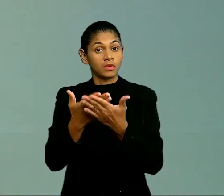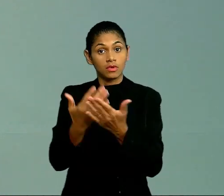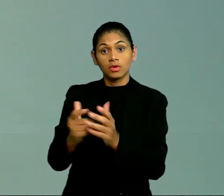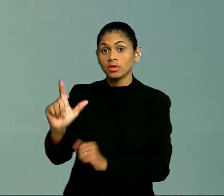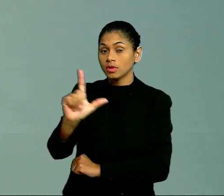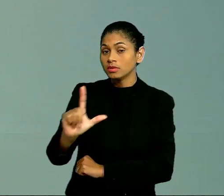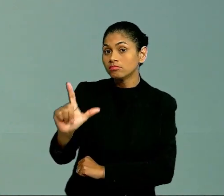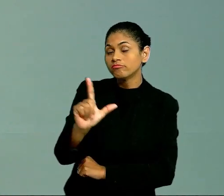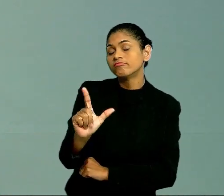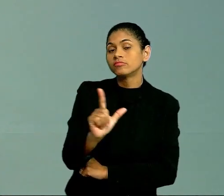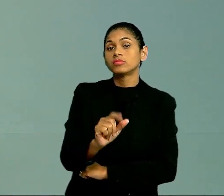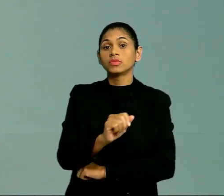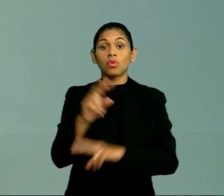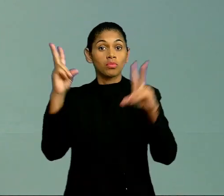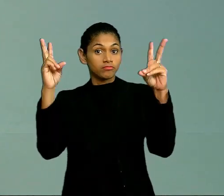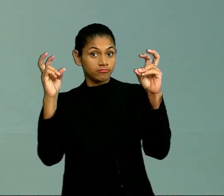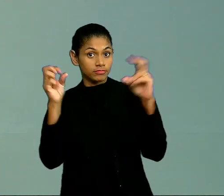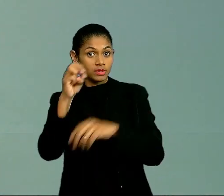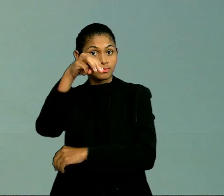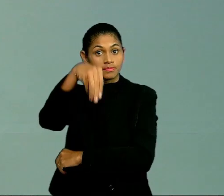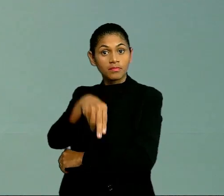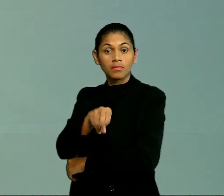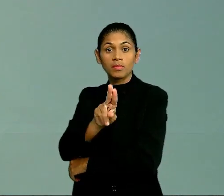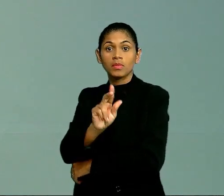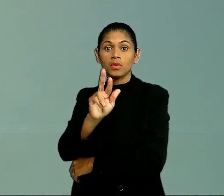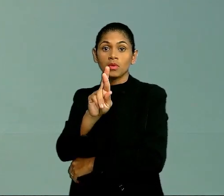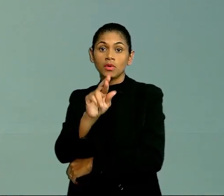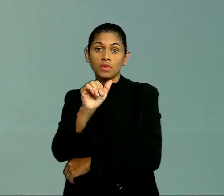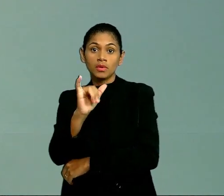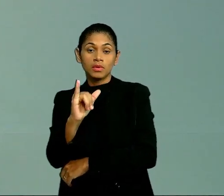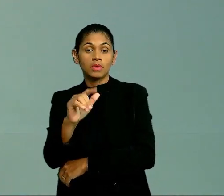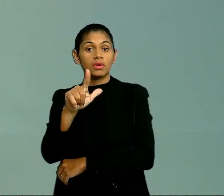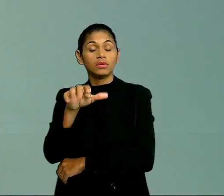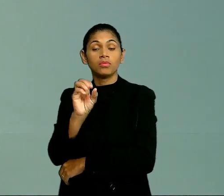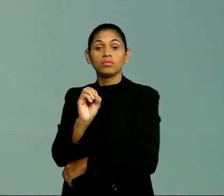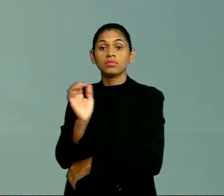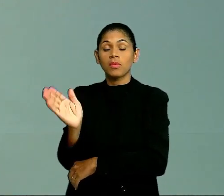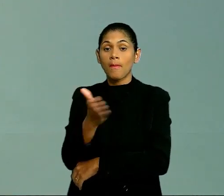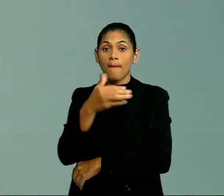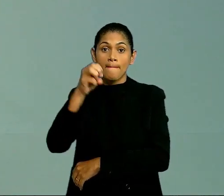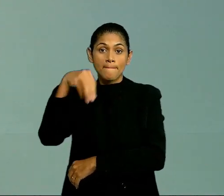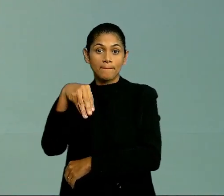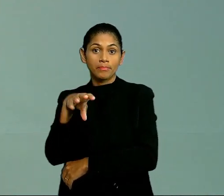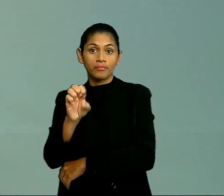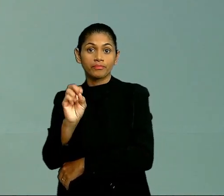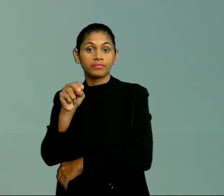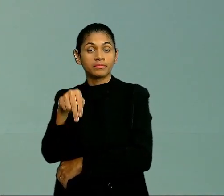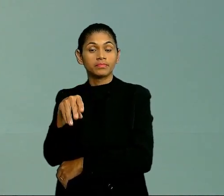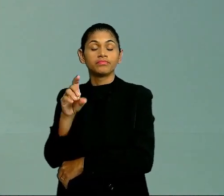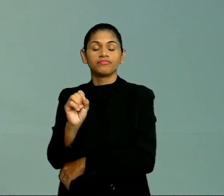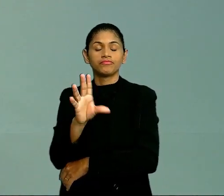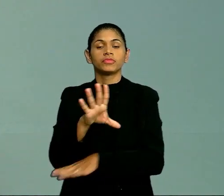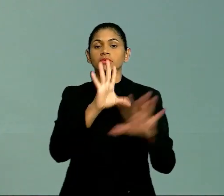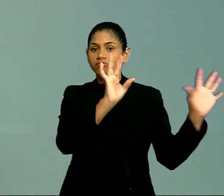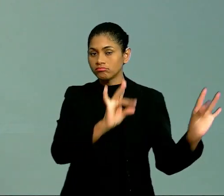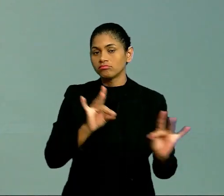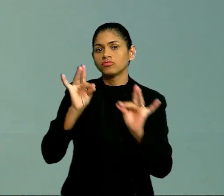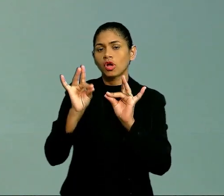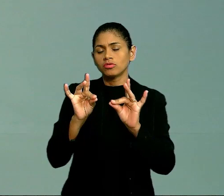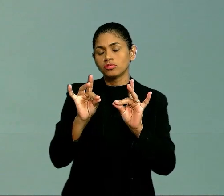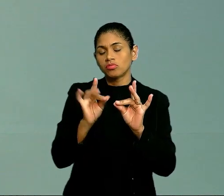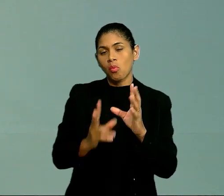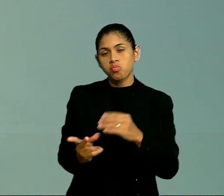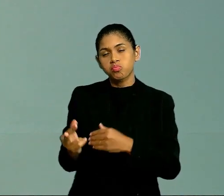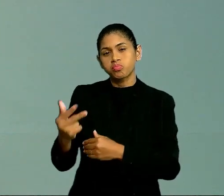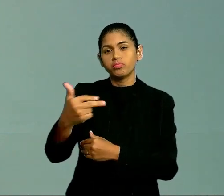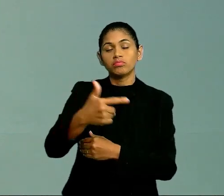sobre Murilo Mendes, tá? Então vou trazer alguns recortes dessa produção literária do escritor, bem como